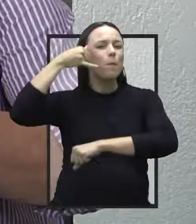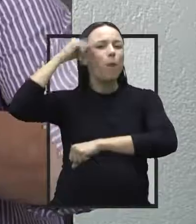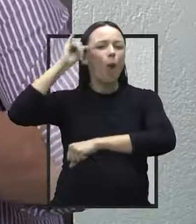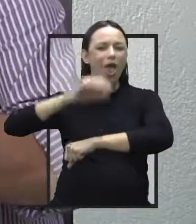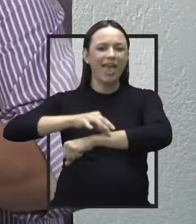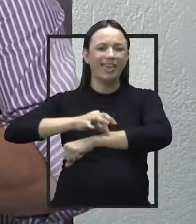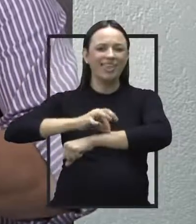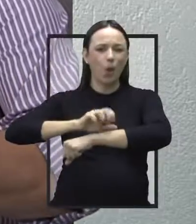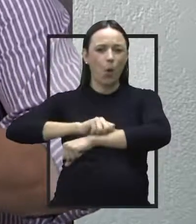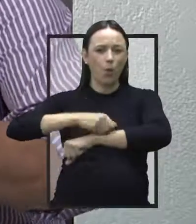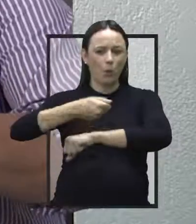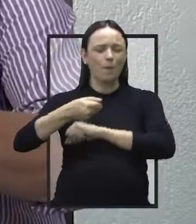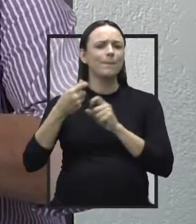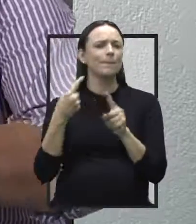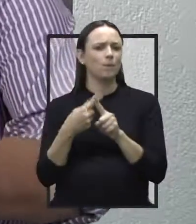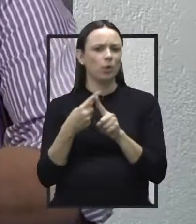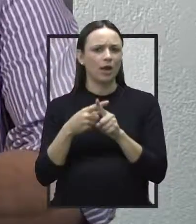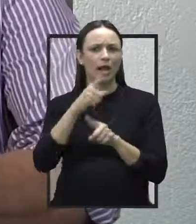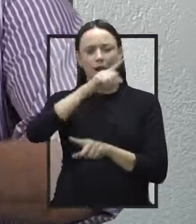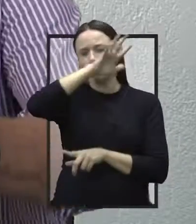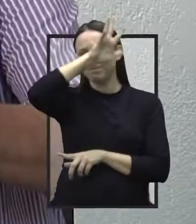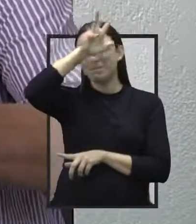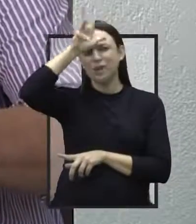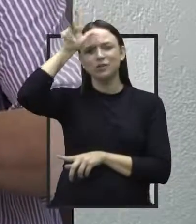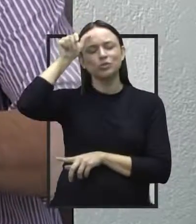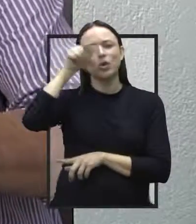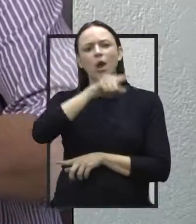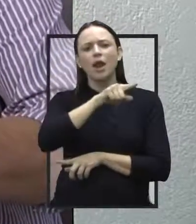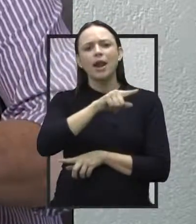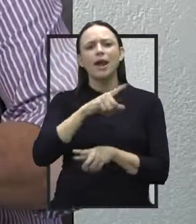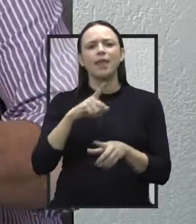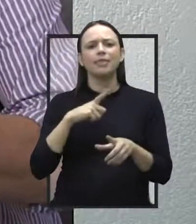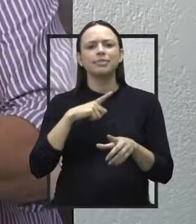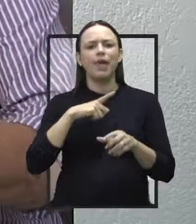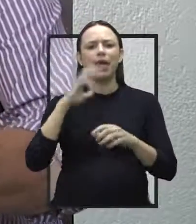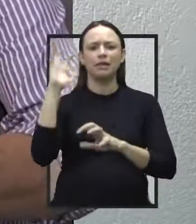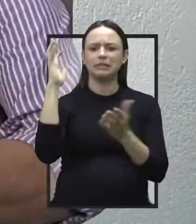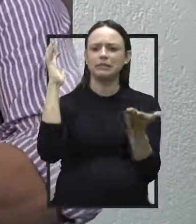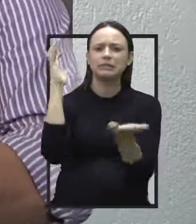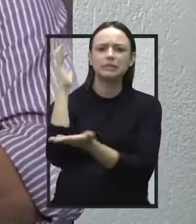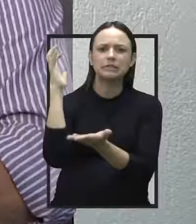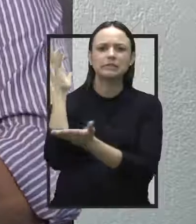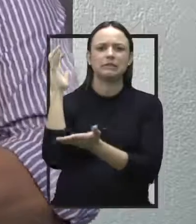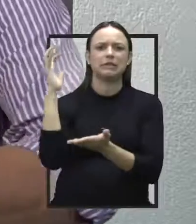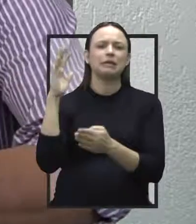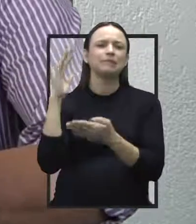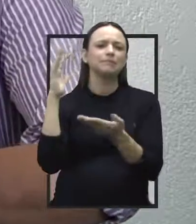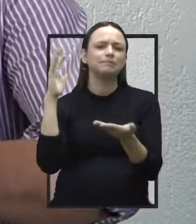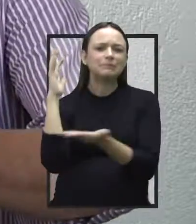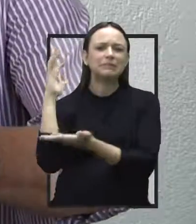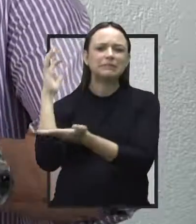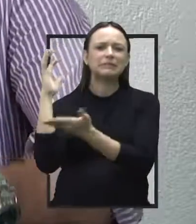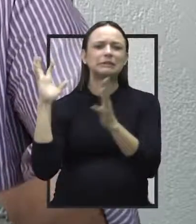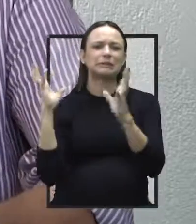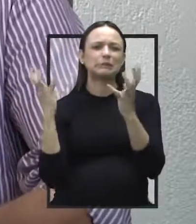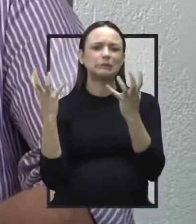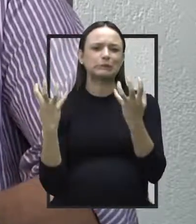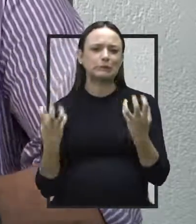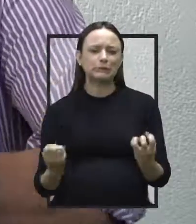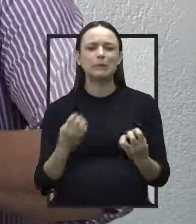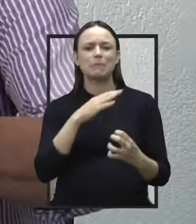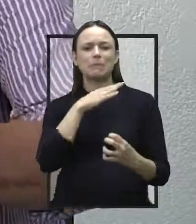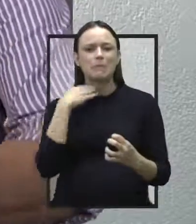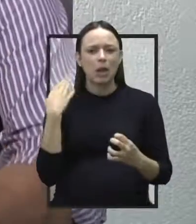está havendo um desmatamento na Amazônia e, consequentemente, nesse desmatamento, o pessoal transforma aquela área